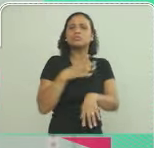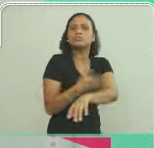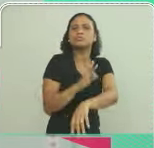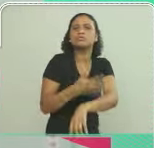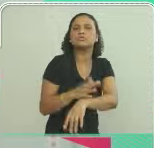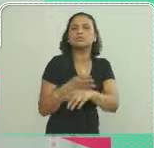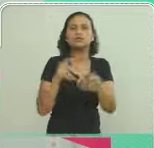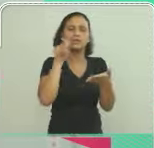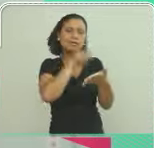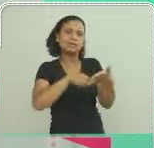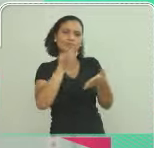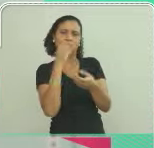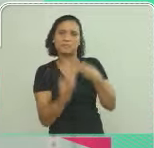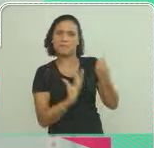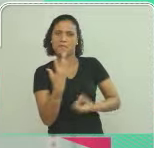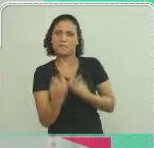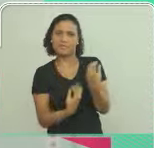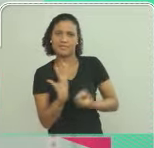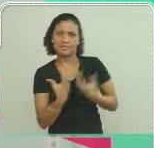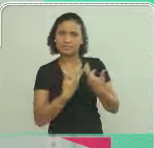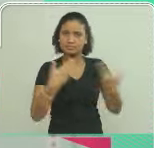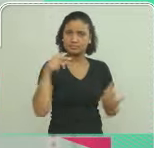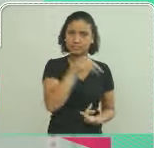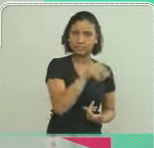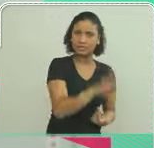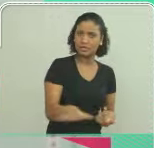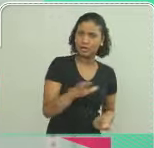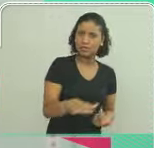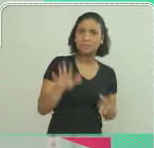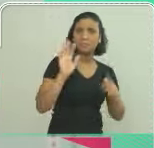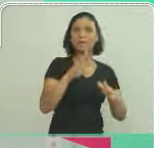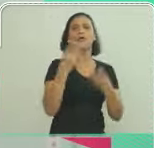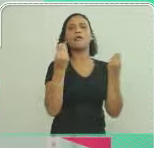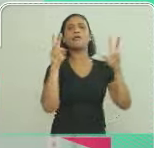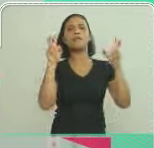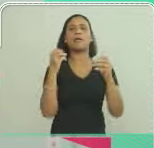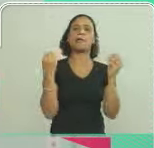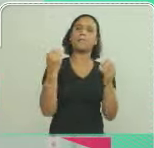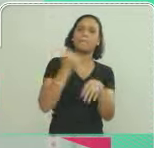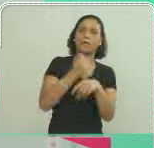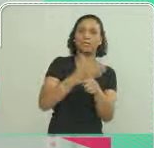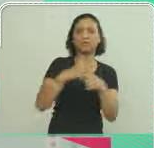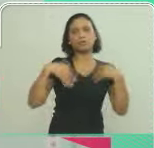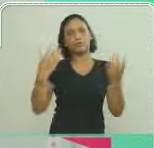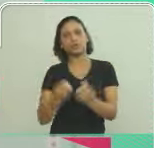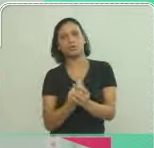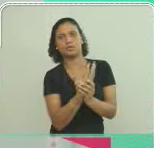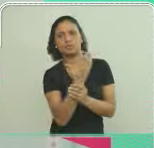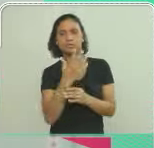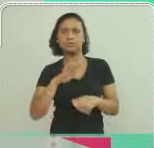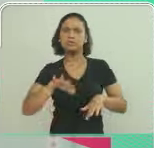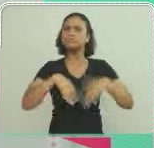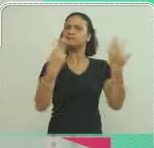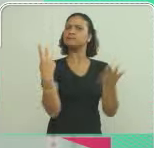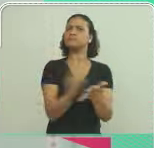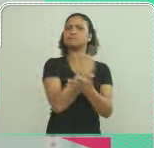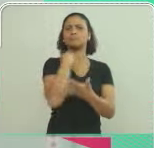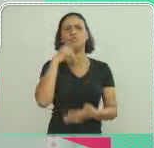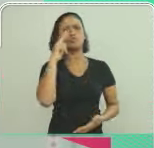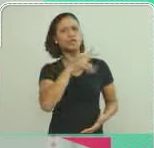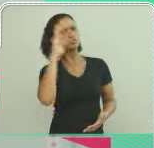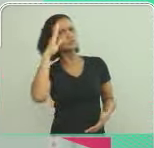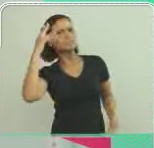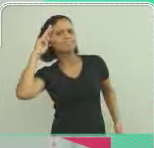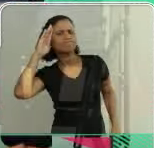Eu só tinha alguns treinos mesmo literários de poesia, sabe? Aquela coisa de criança, batatinha quando nasce. E de repente eu me vi envolvida com a